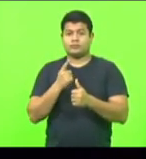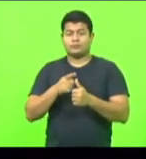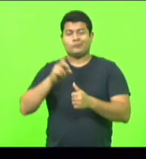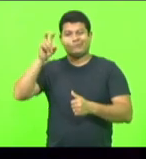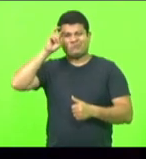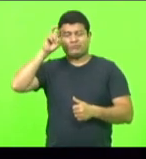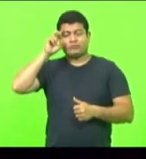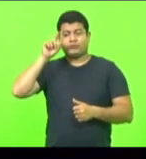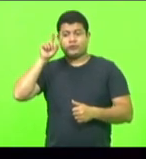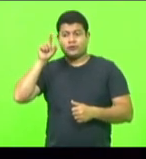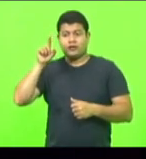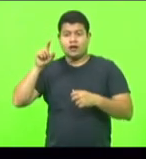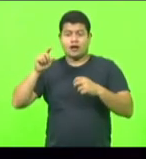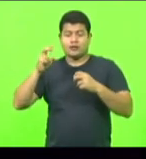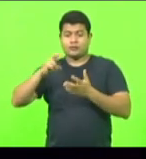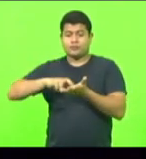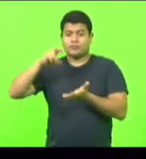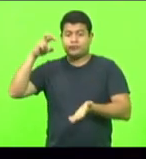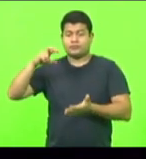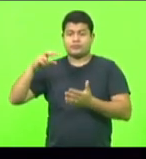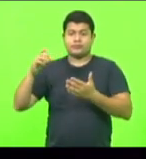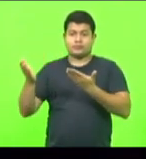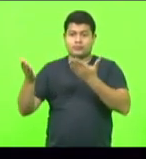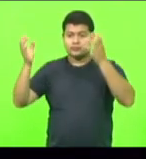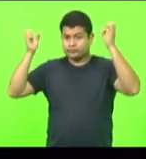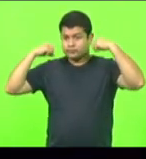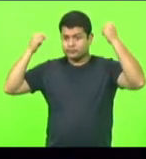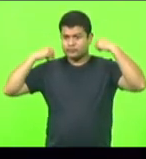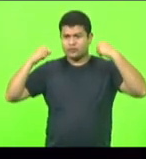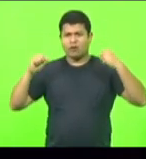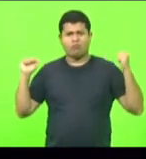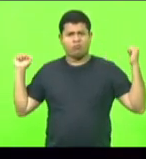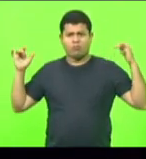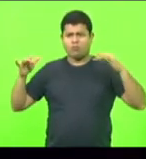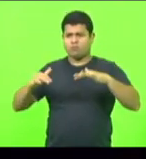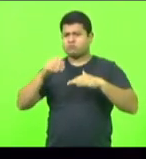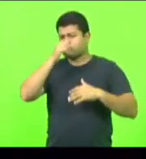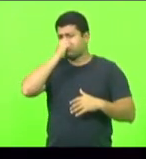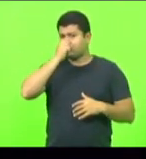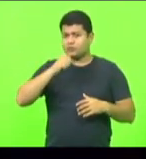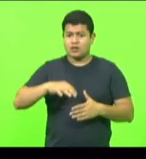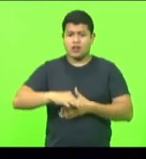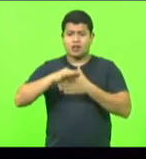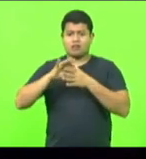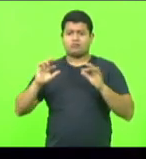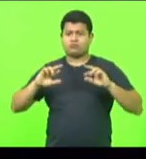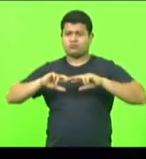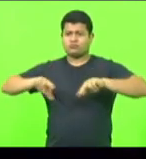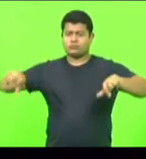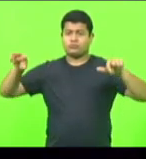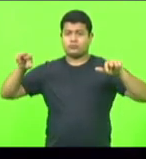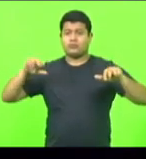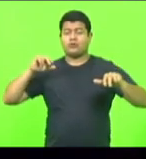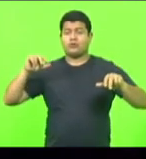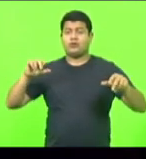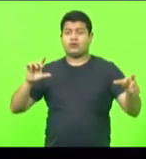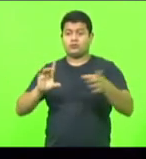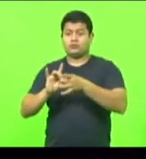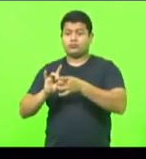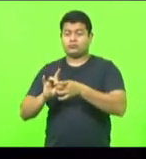Chapecó, casa cheia, reunindo lideranças ligadas ao setor,